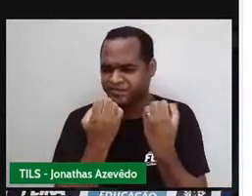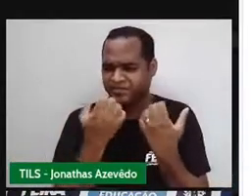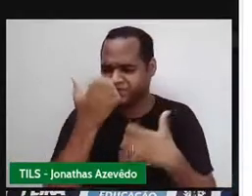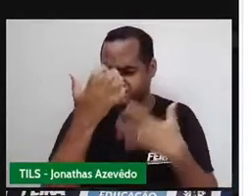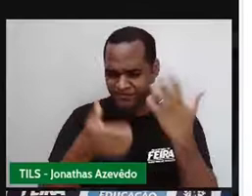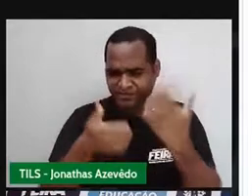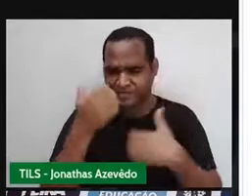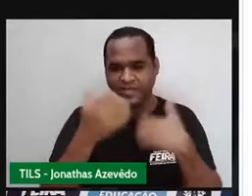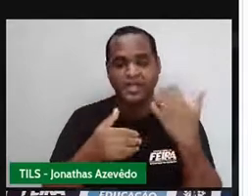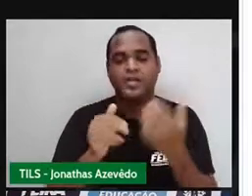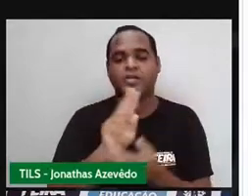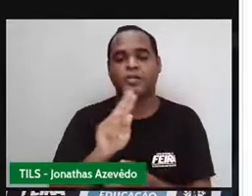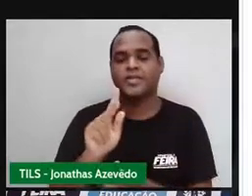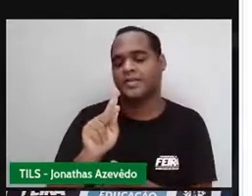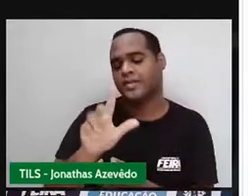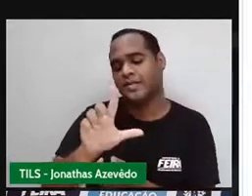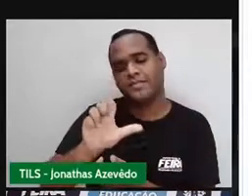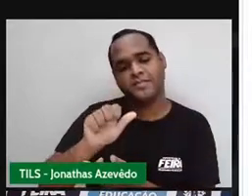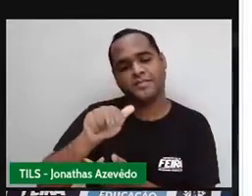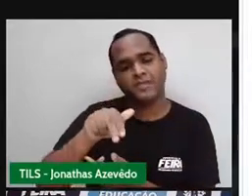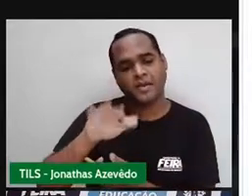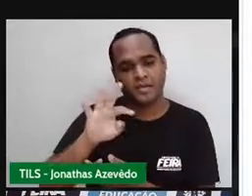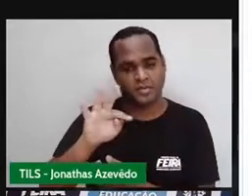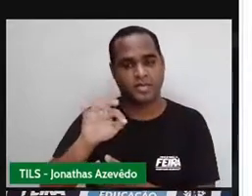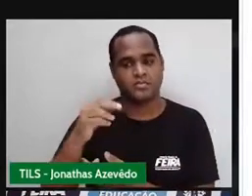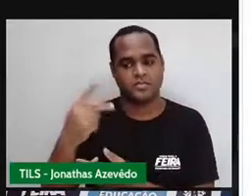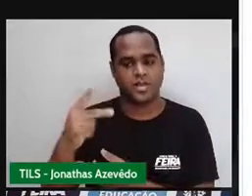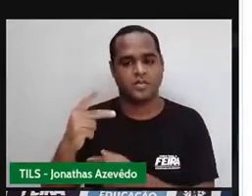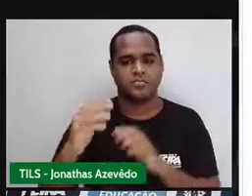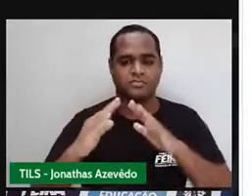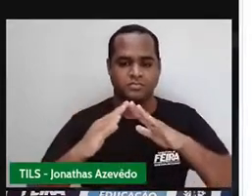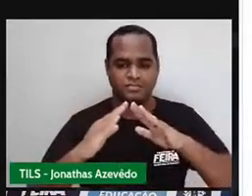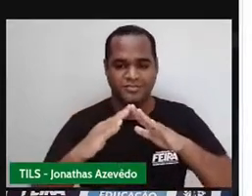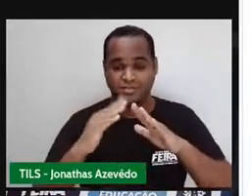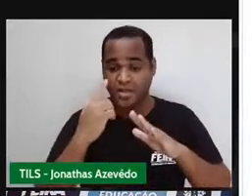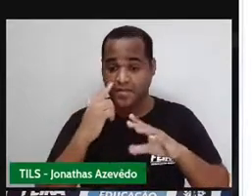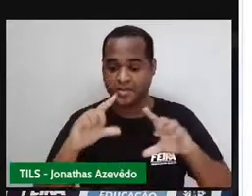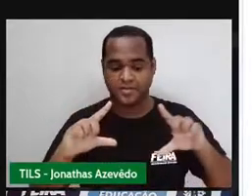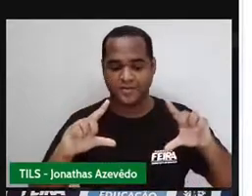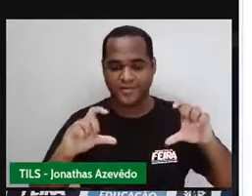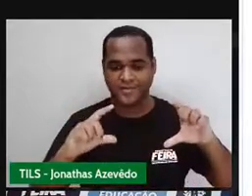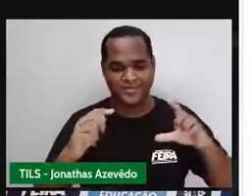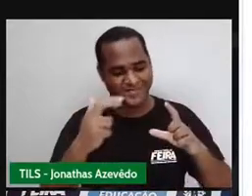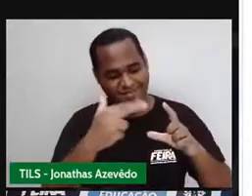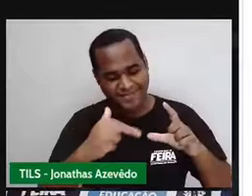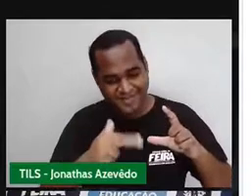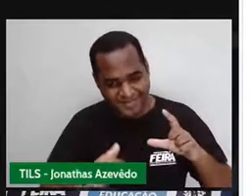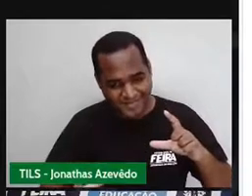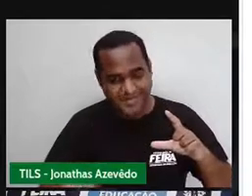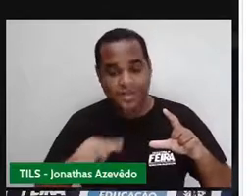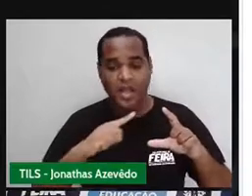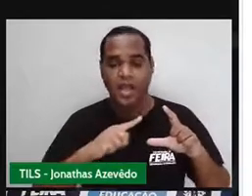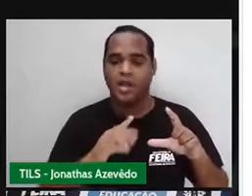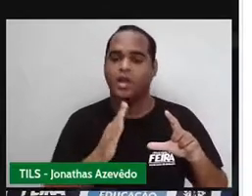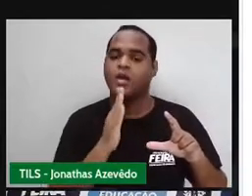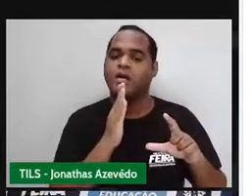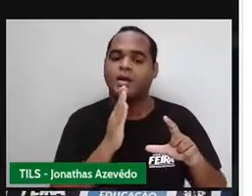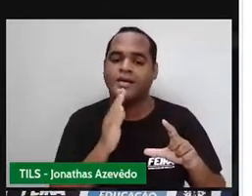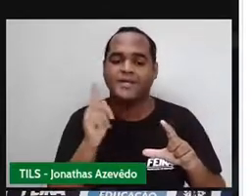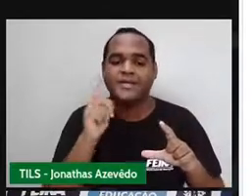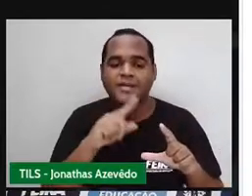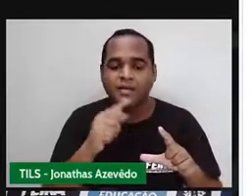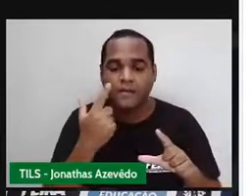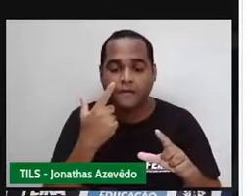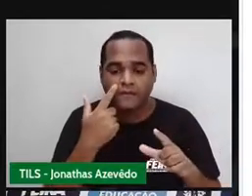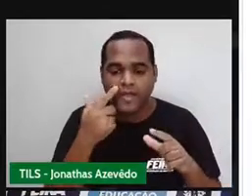de eu te fazer entender isso é um desenho Zinho né desenho Onde você consegue ter